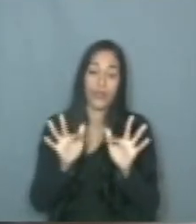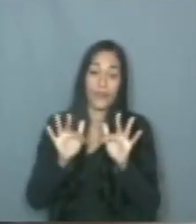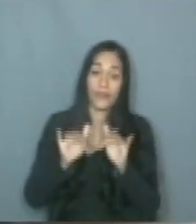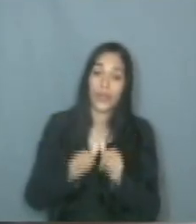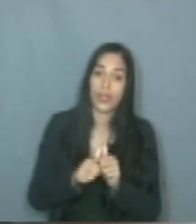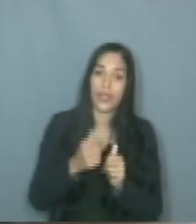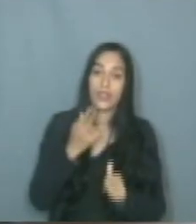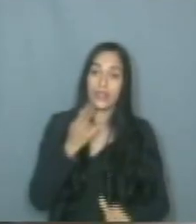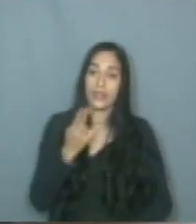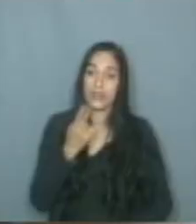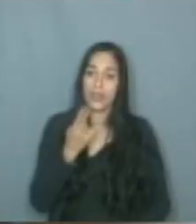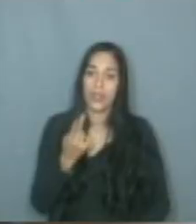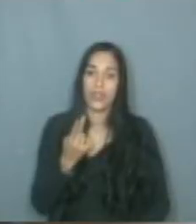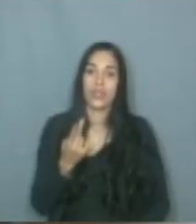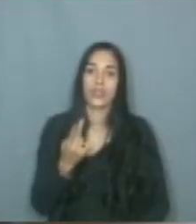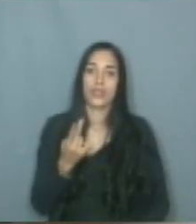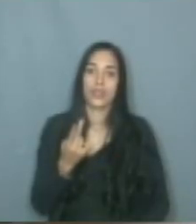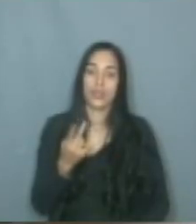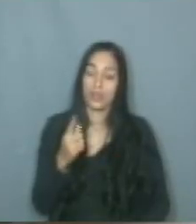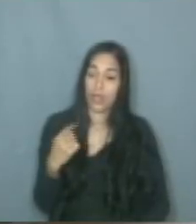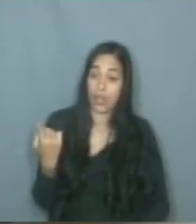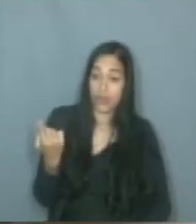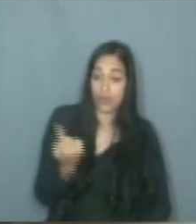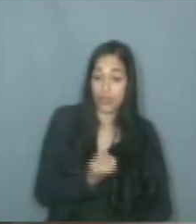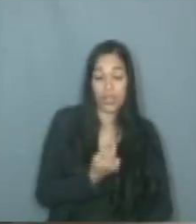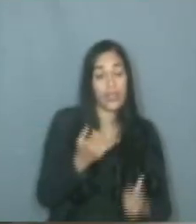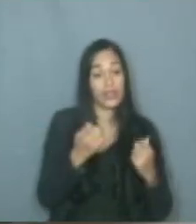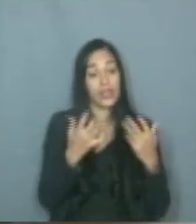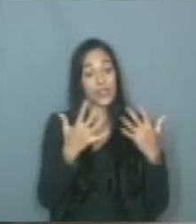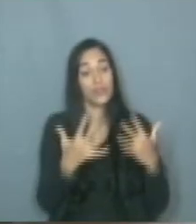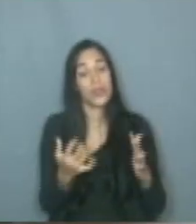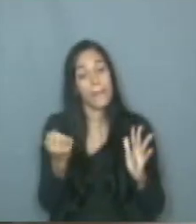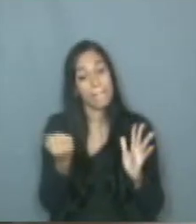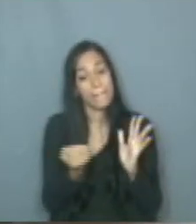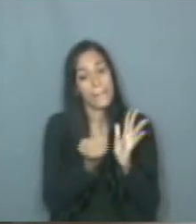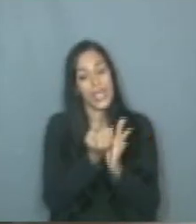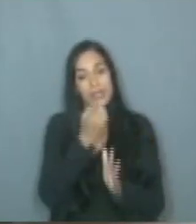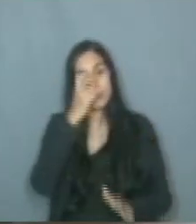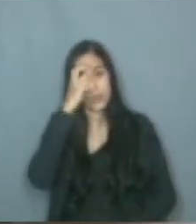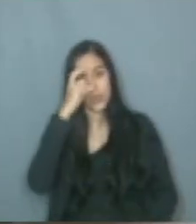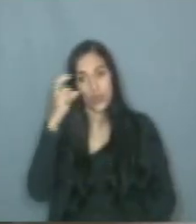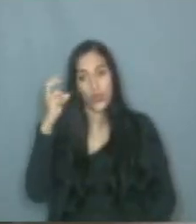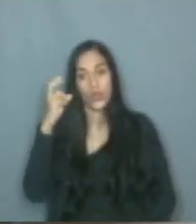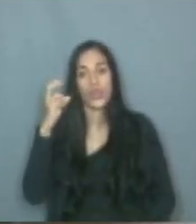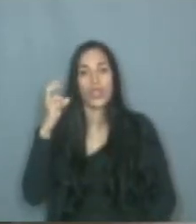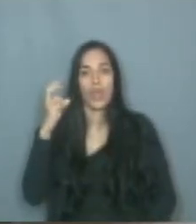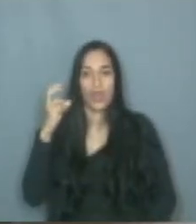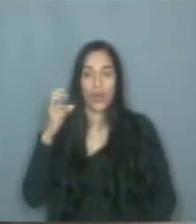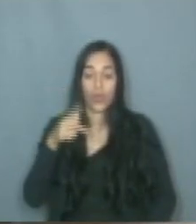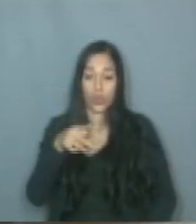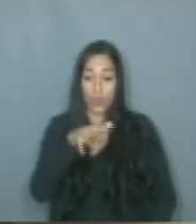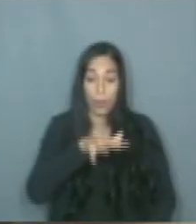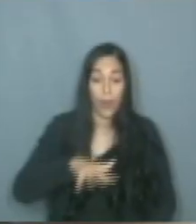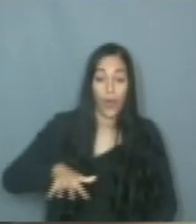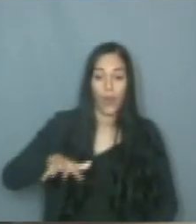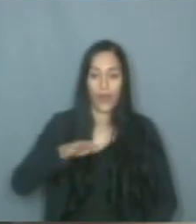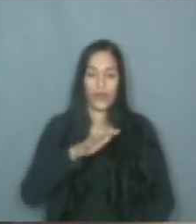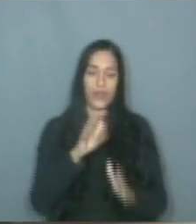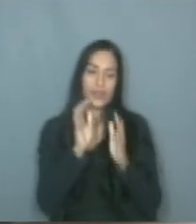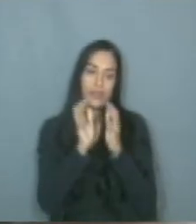dizendo que a gente está falando de patrimônio cultural e material do povo